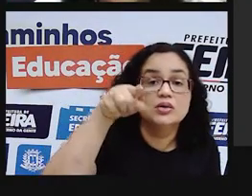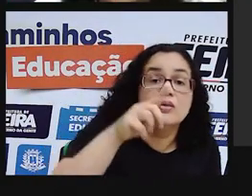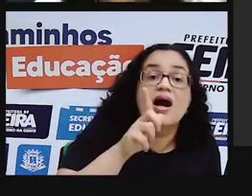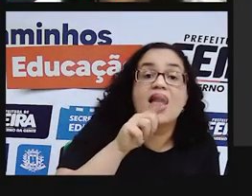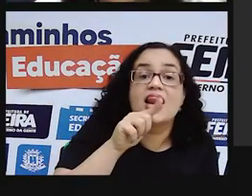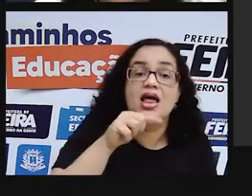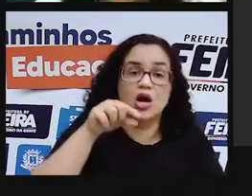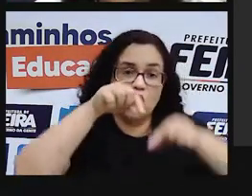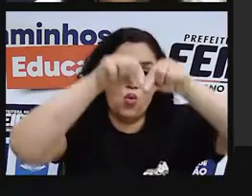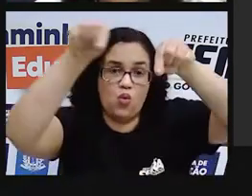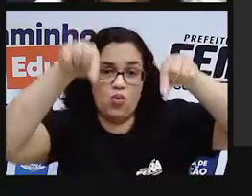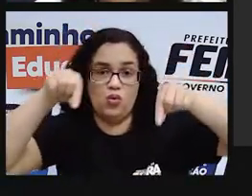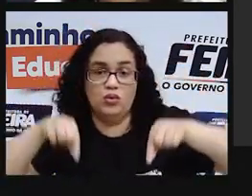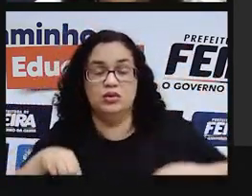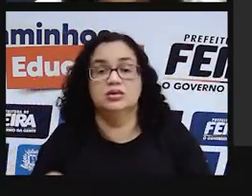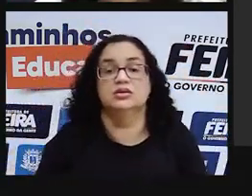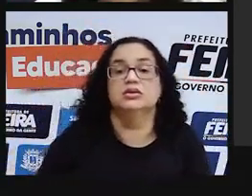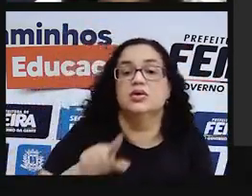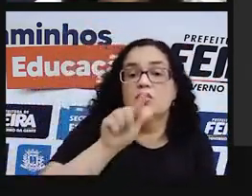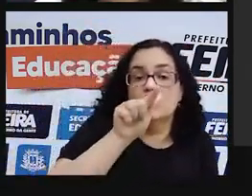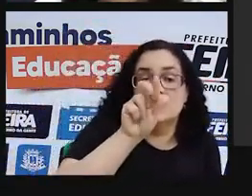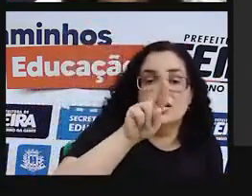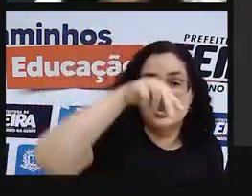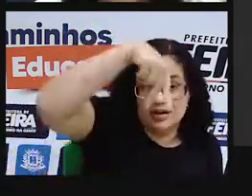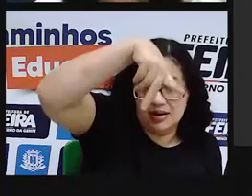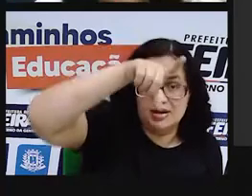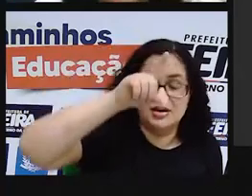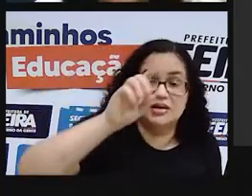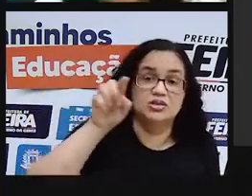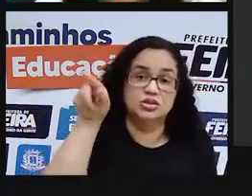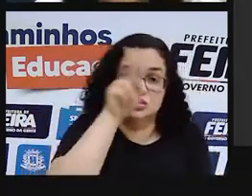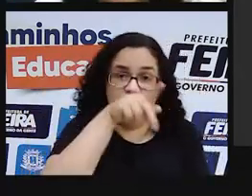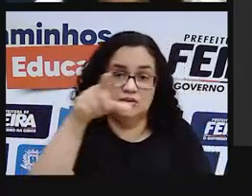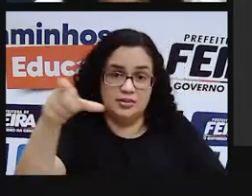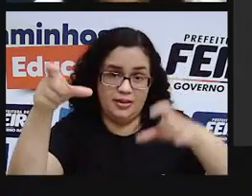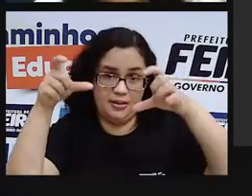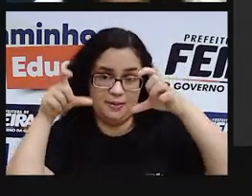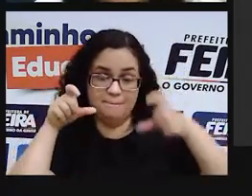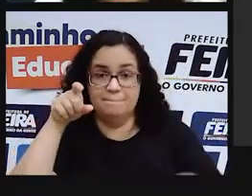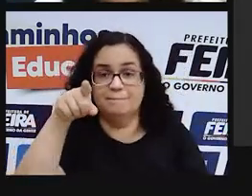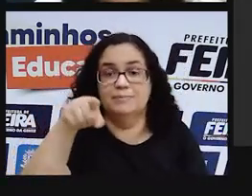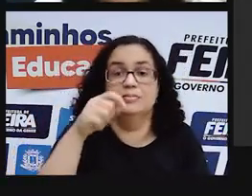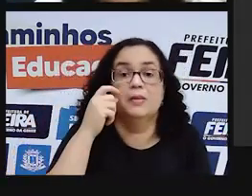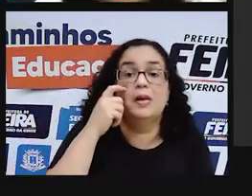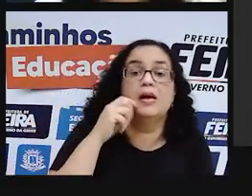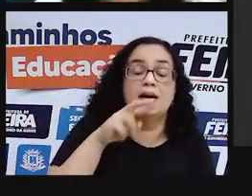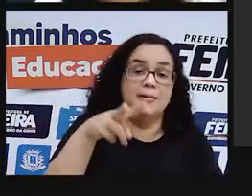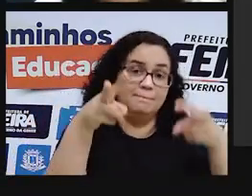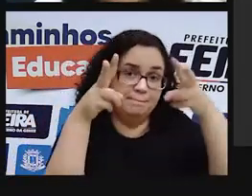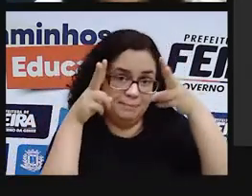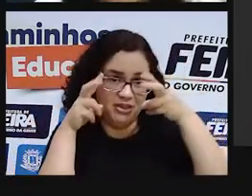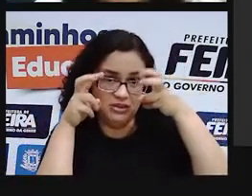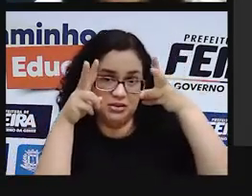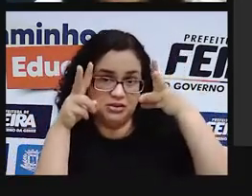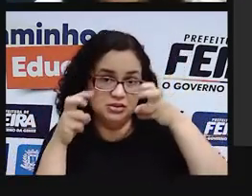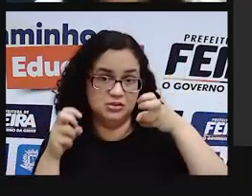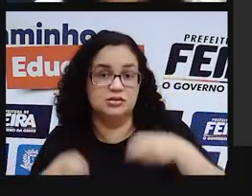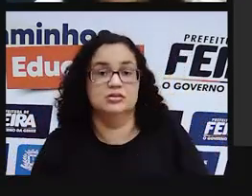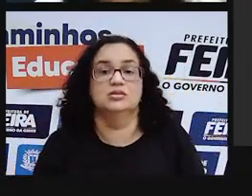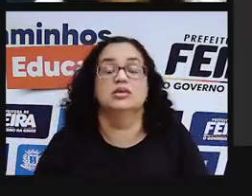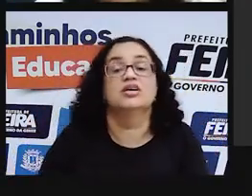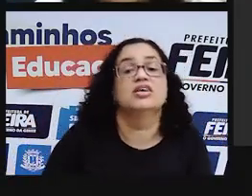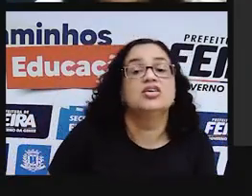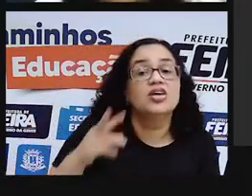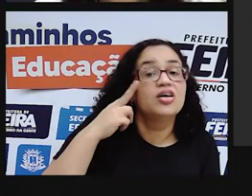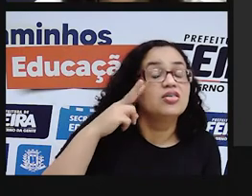a Lagoa Lagoa Grande a prova é aproximar a imagem aqui para a gente perceber ó e tem